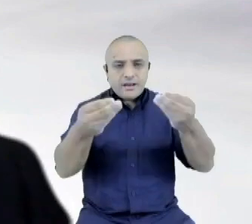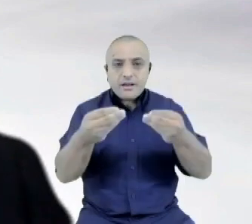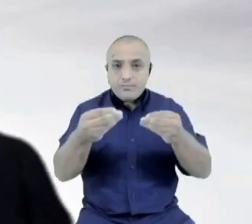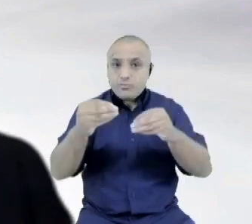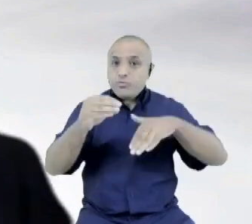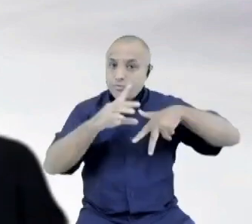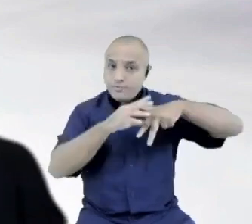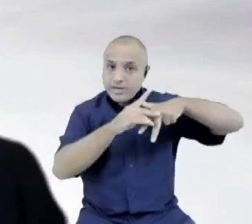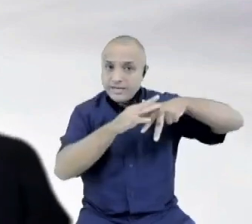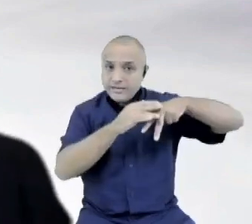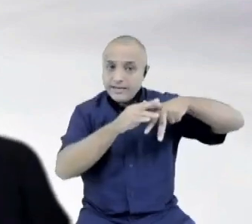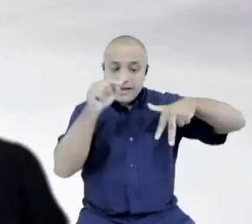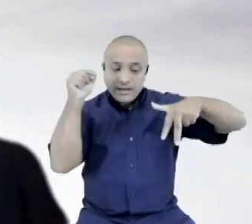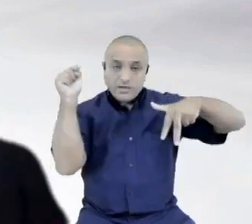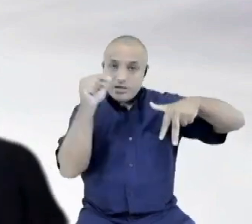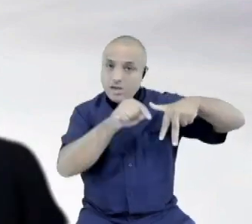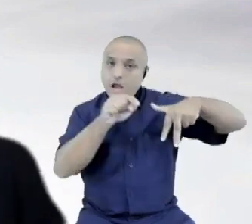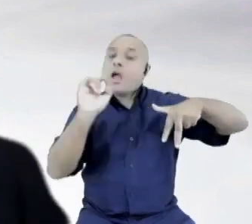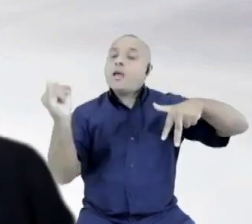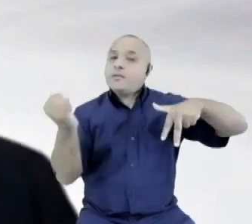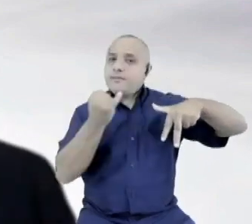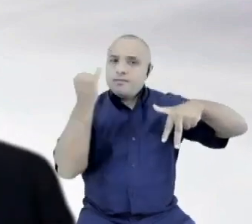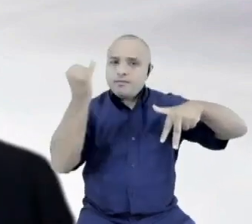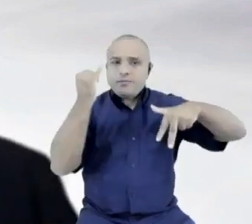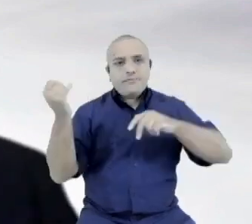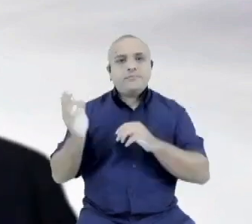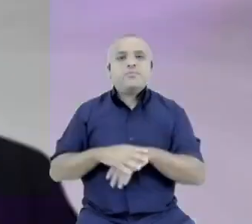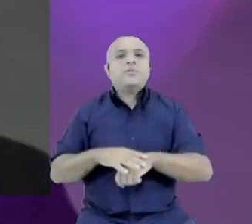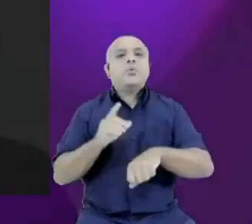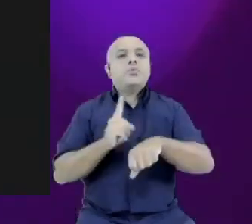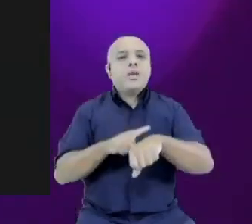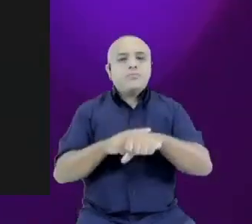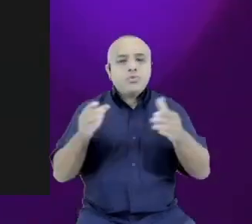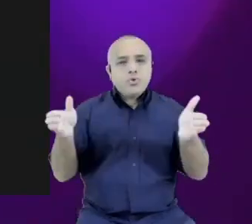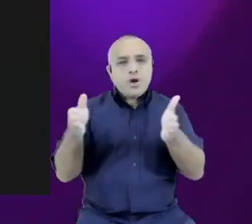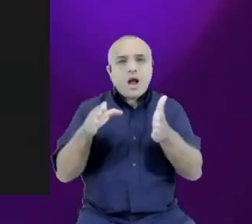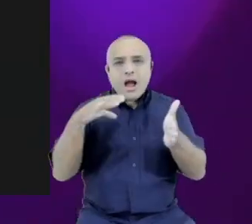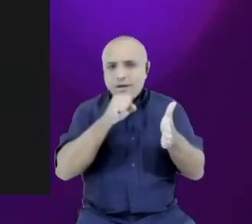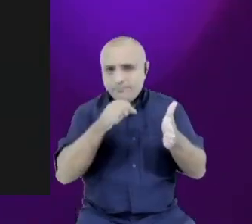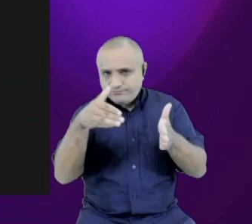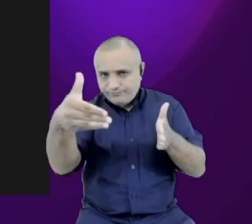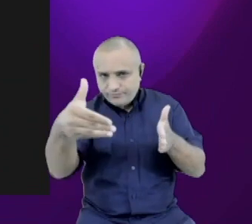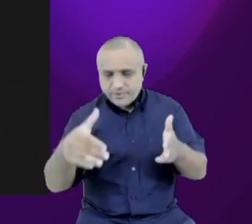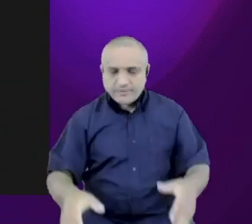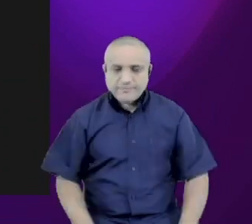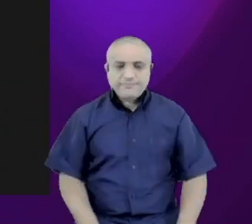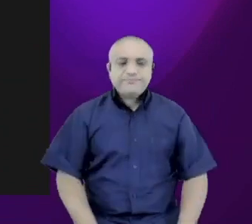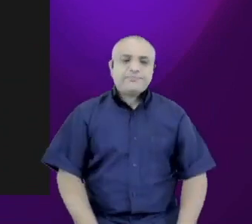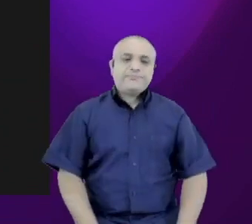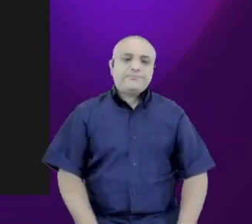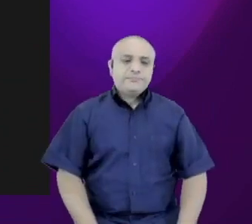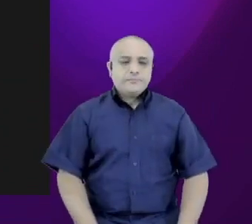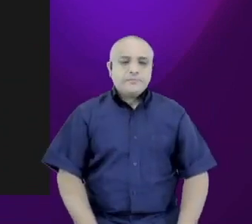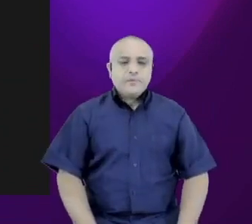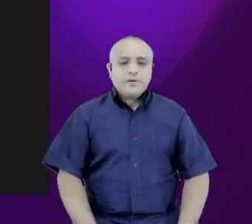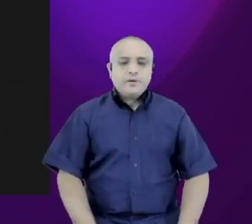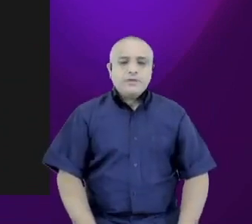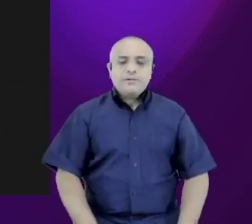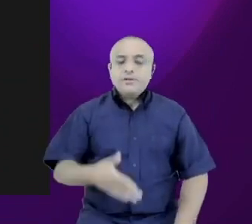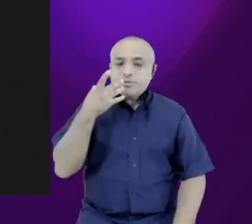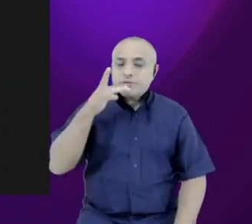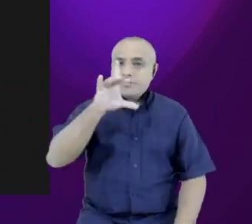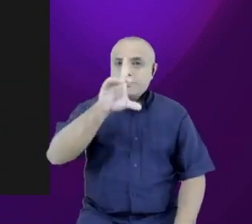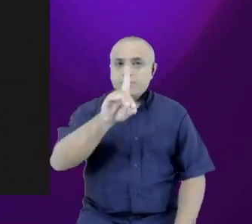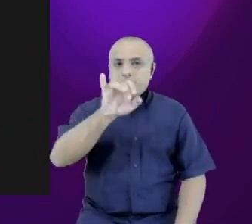que essa é a evolução para o médio prazo. E só um ponto, né? Acho que o DICOM vai